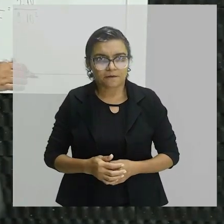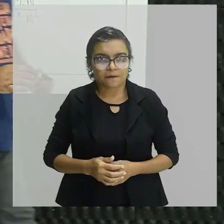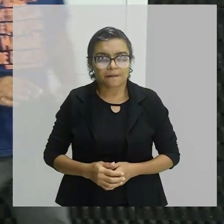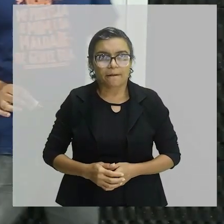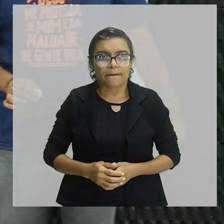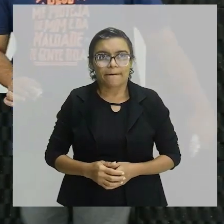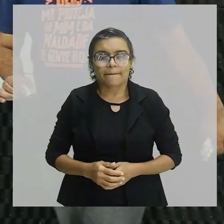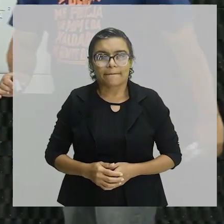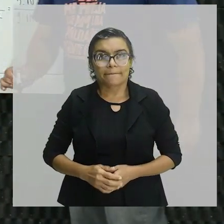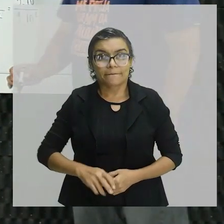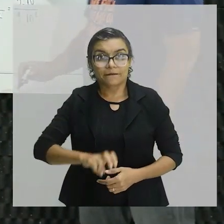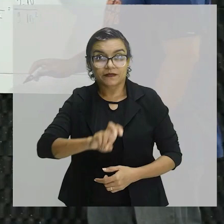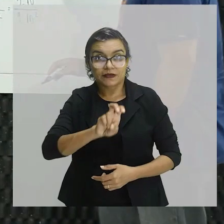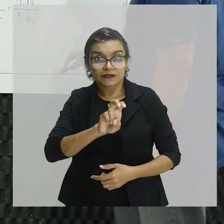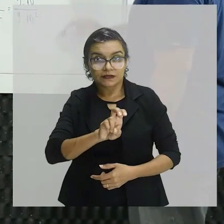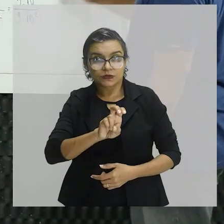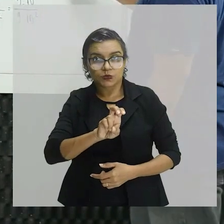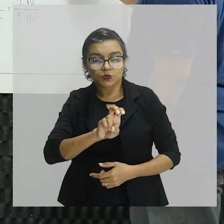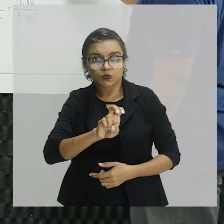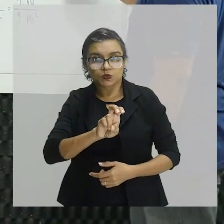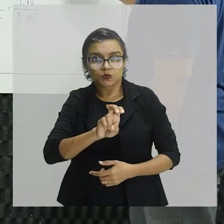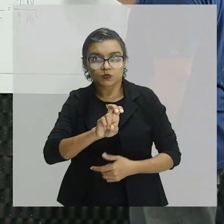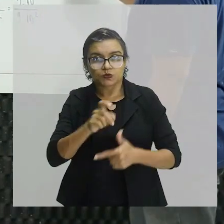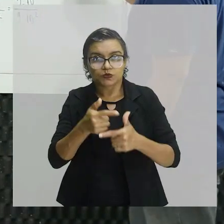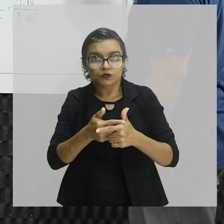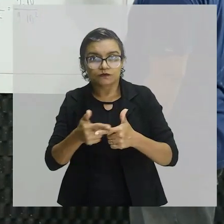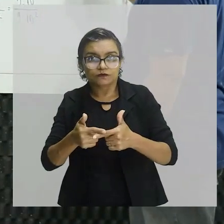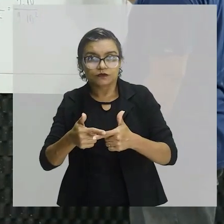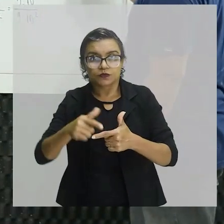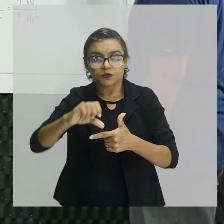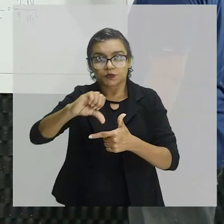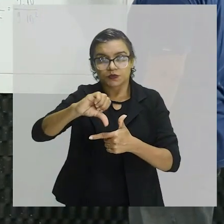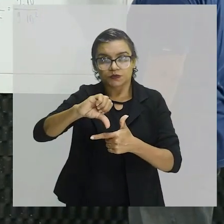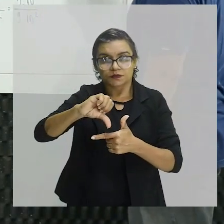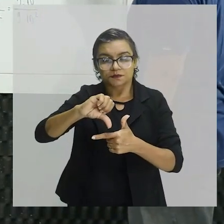5 dividido por 9, ó.